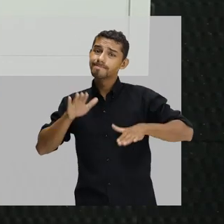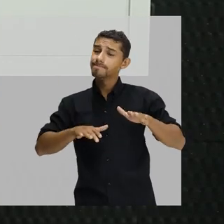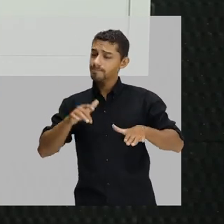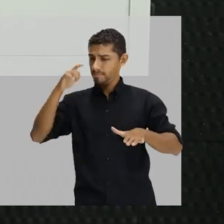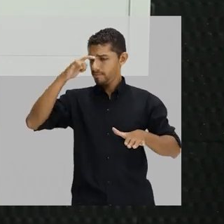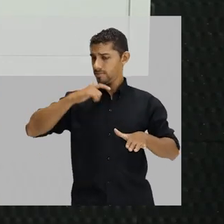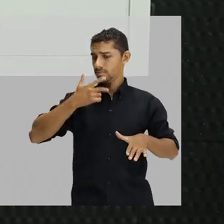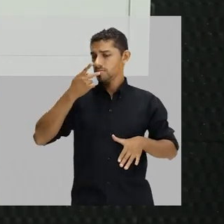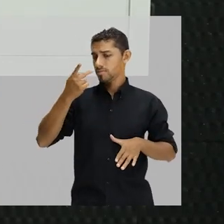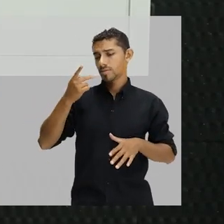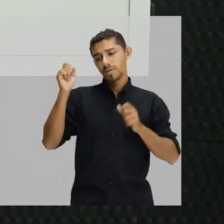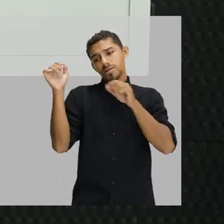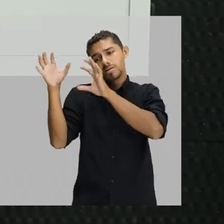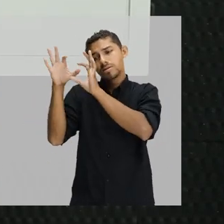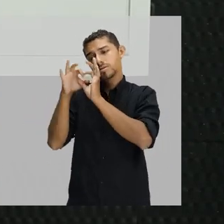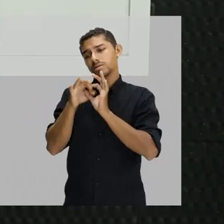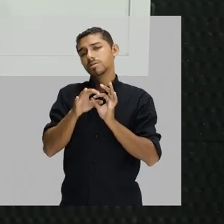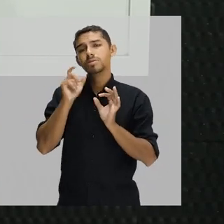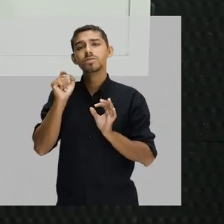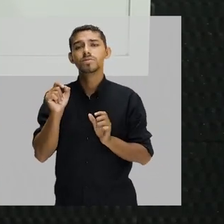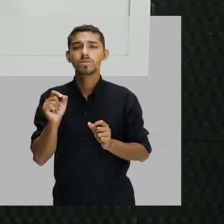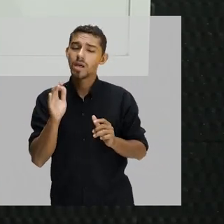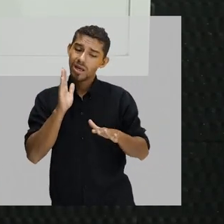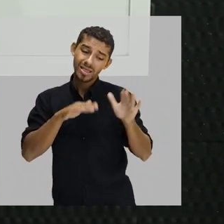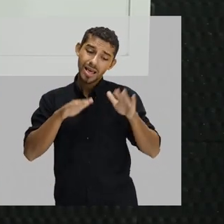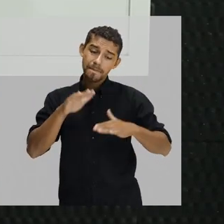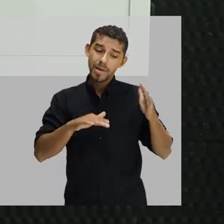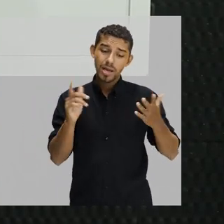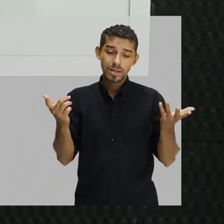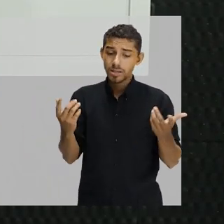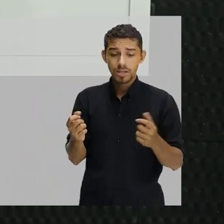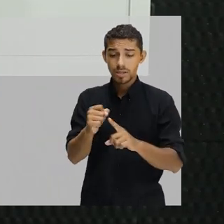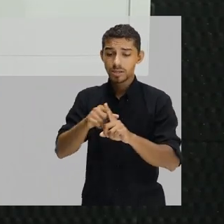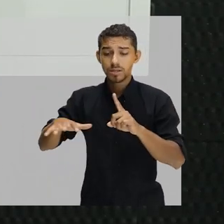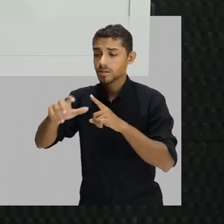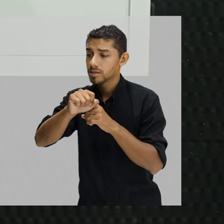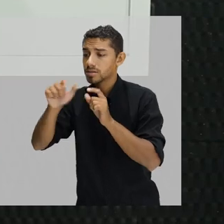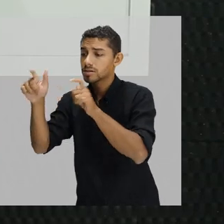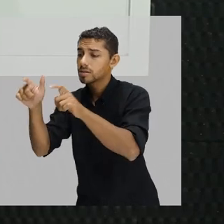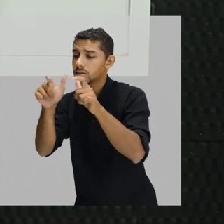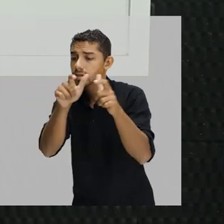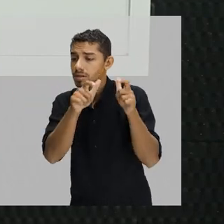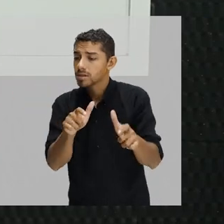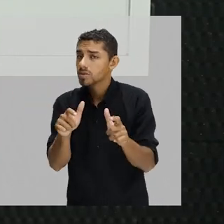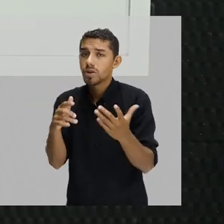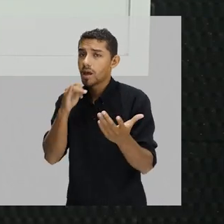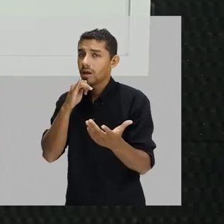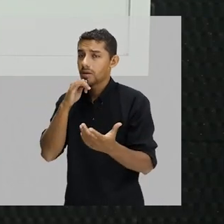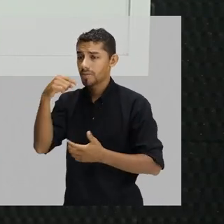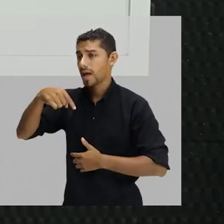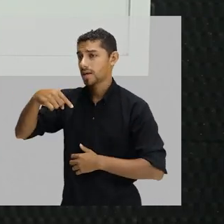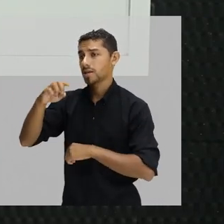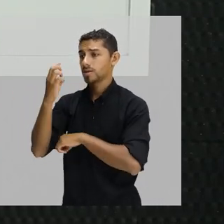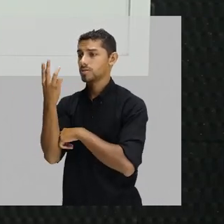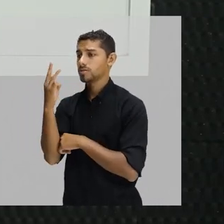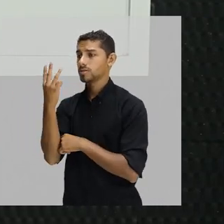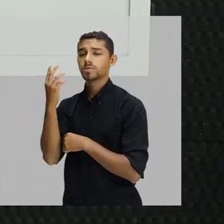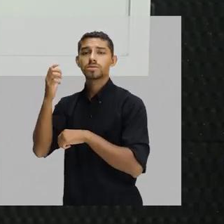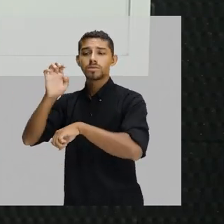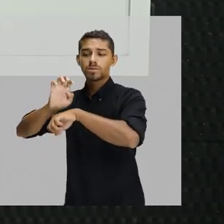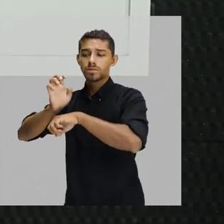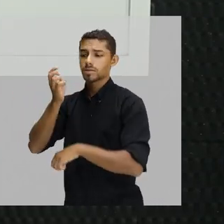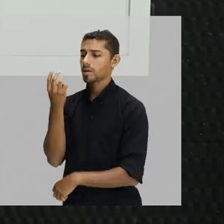que a gente fala de contexto? Ela vai depender, obviamente, da sociedade de cada local, né? Em que ela está